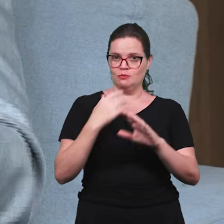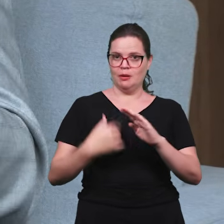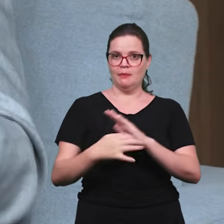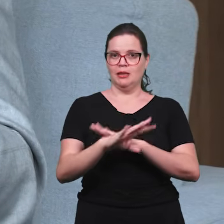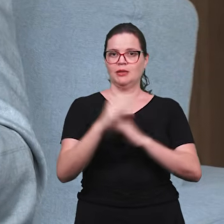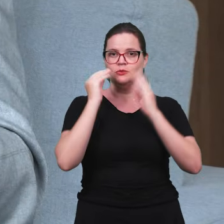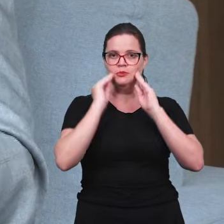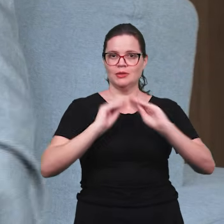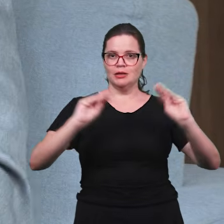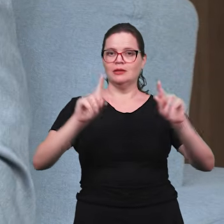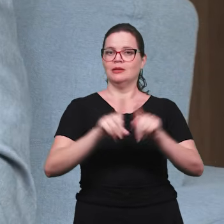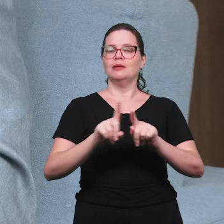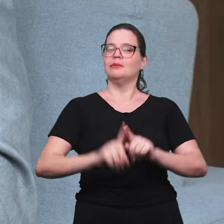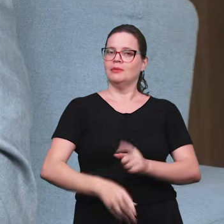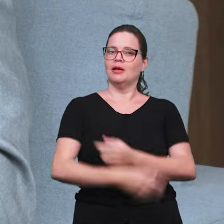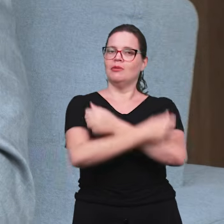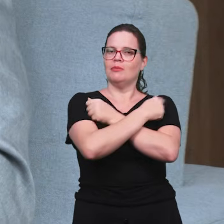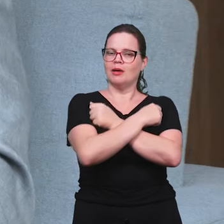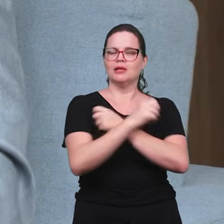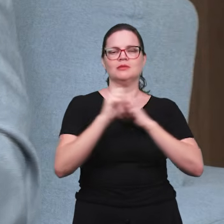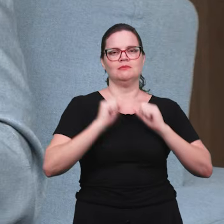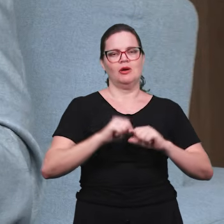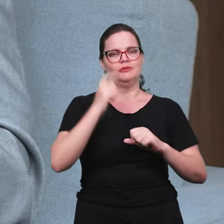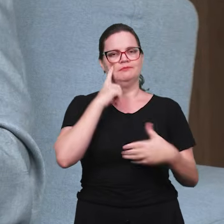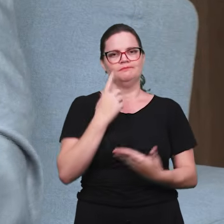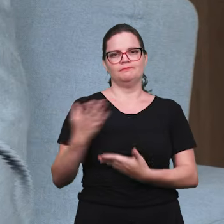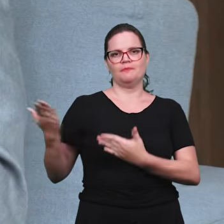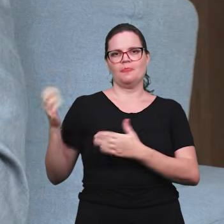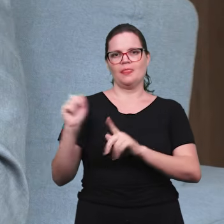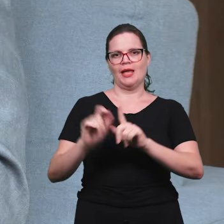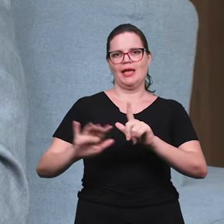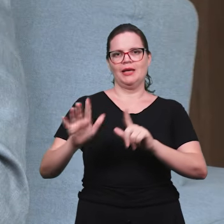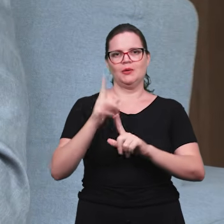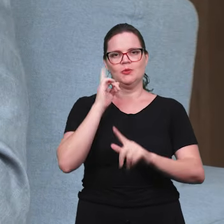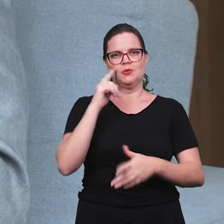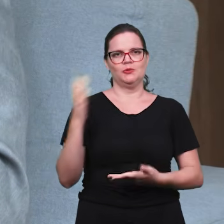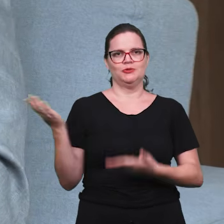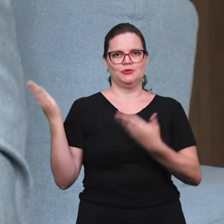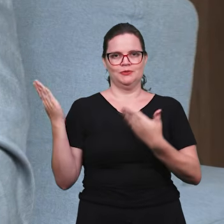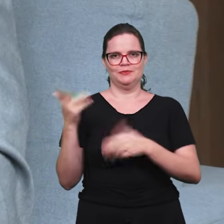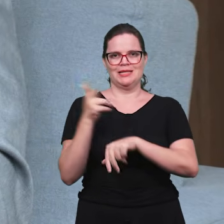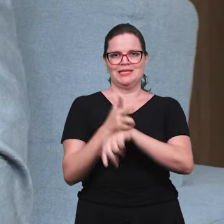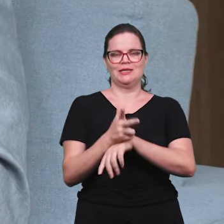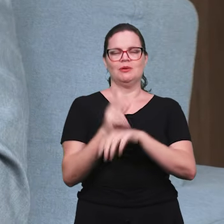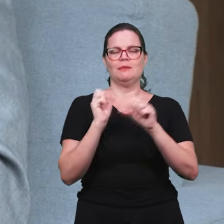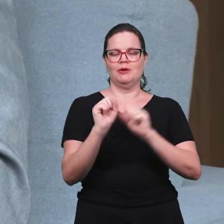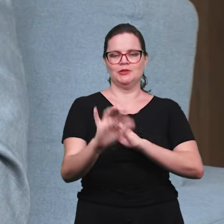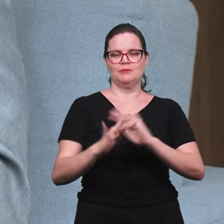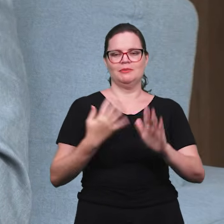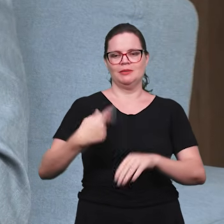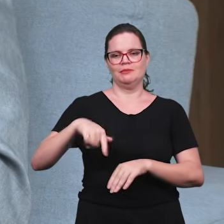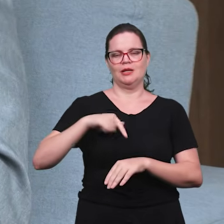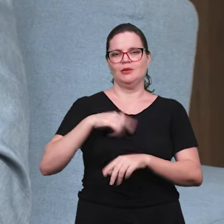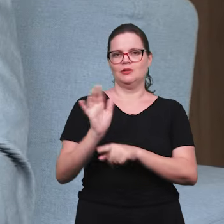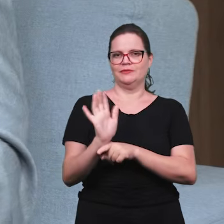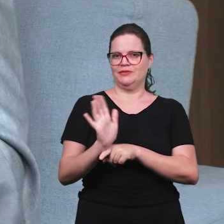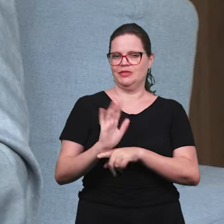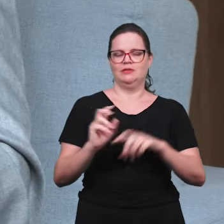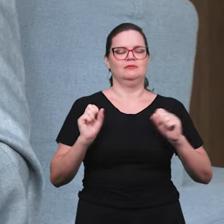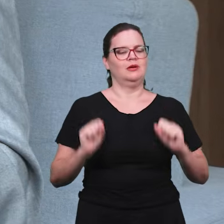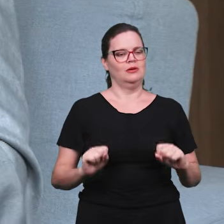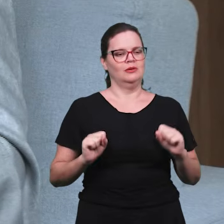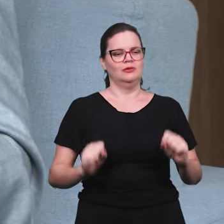sua mensagem, quer deixar o seu recado, olha, aproveita o QR Code que está aparecendo na tela, aponte a câmera do seu celular e